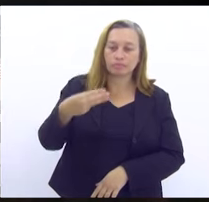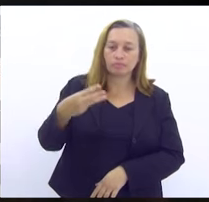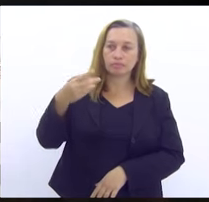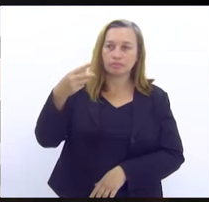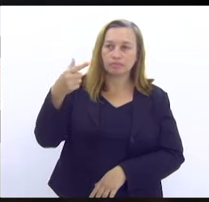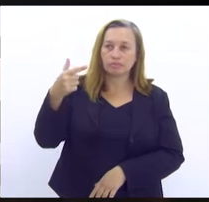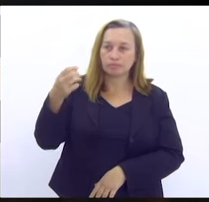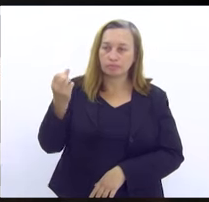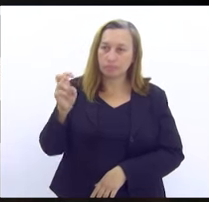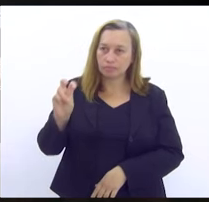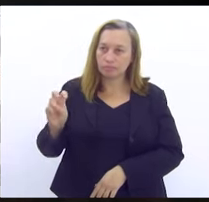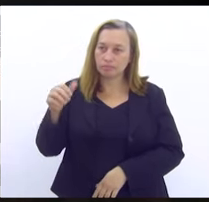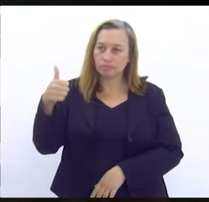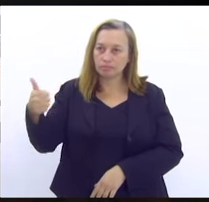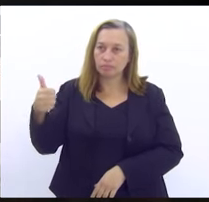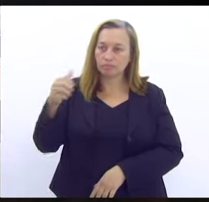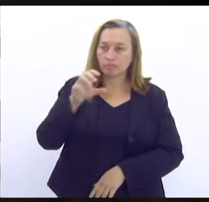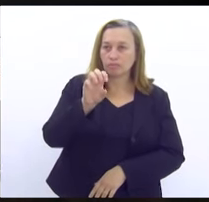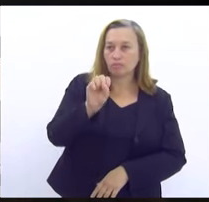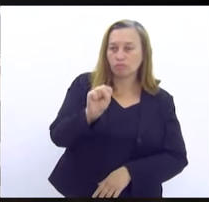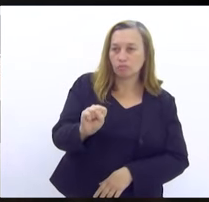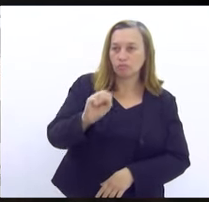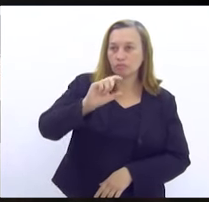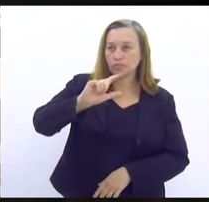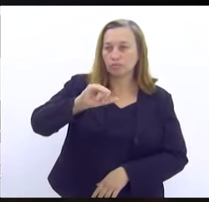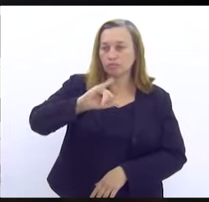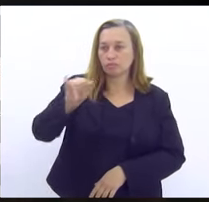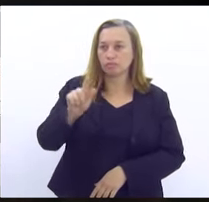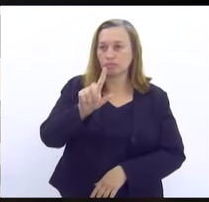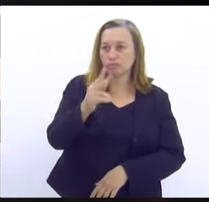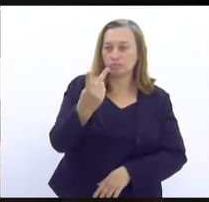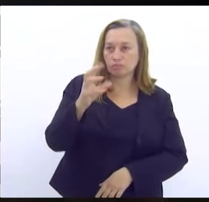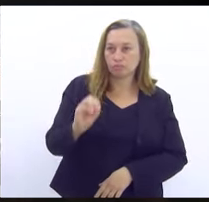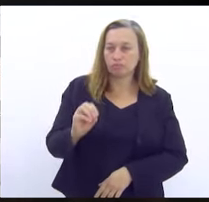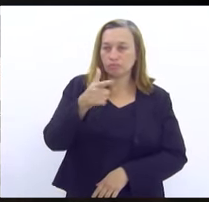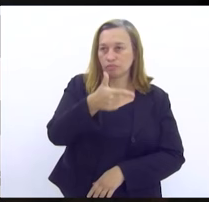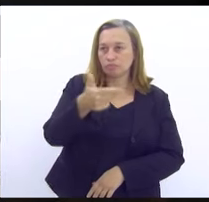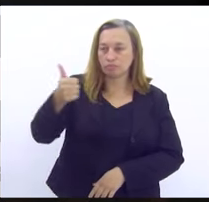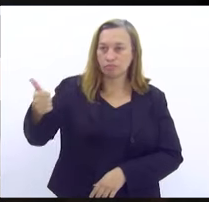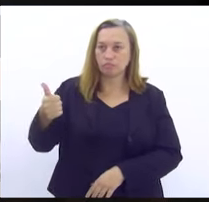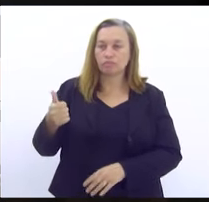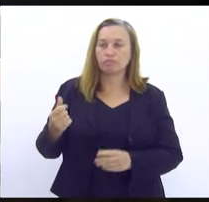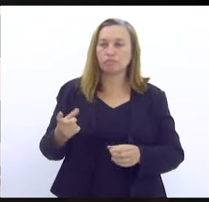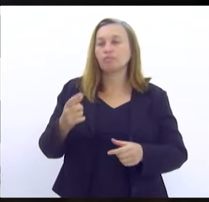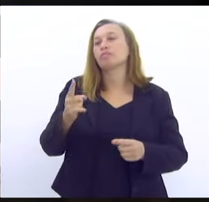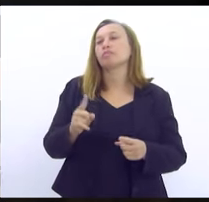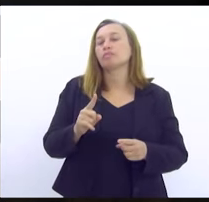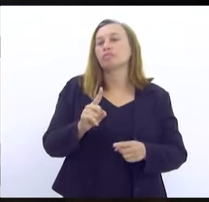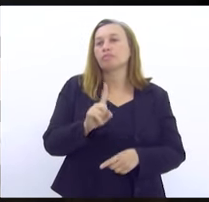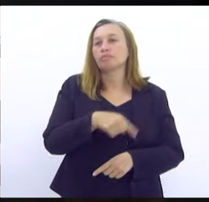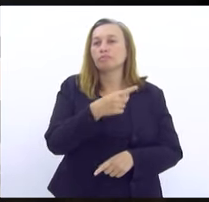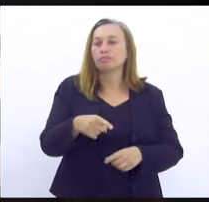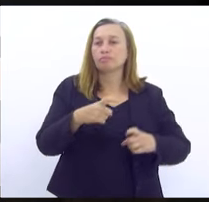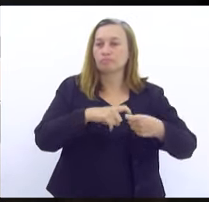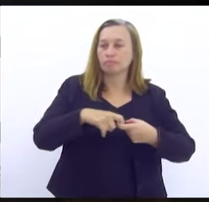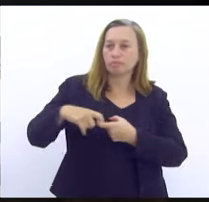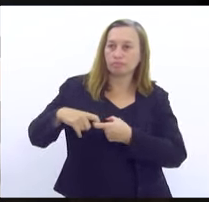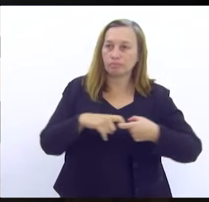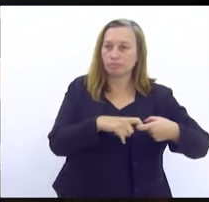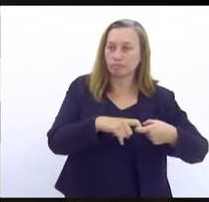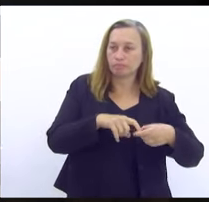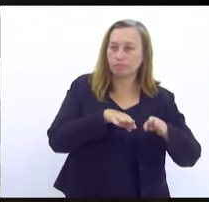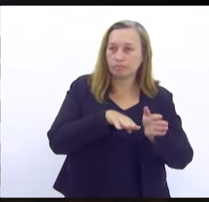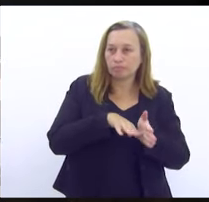9.351, de 8 de julho de 21, que proíbe o reboque do veículo estacionado em local proibido quando